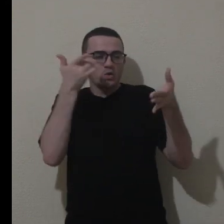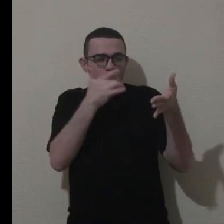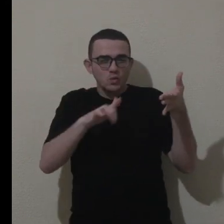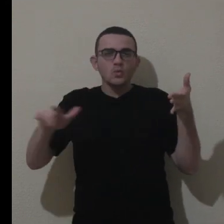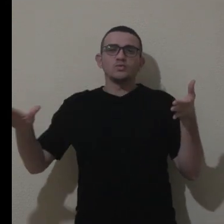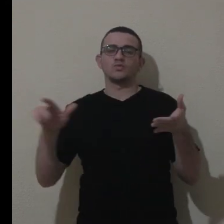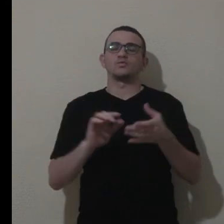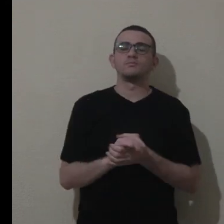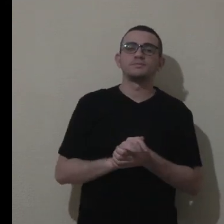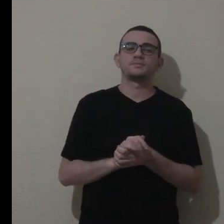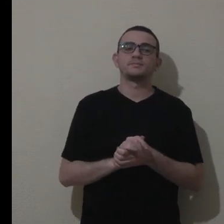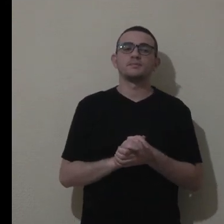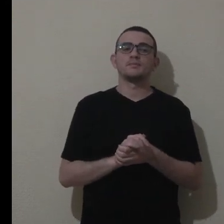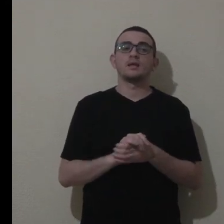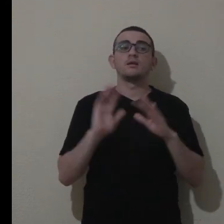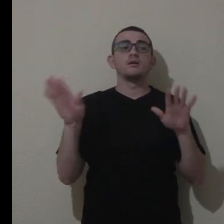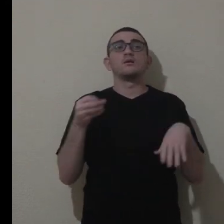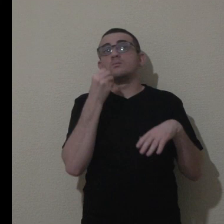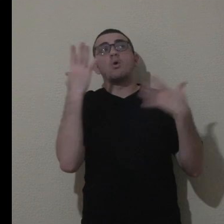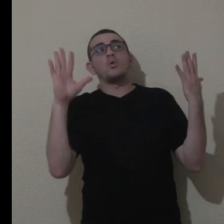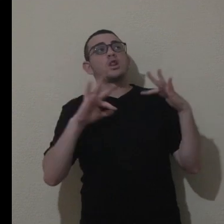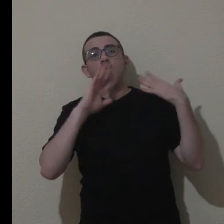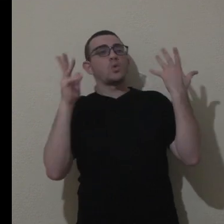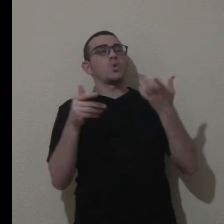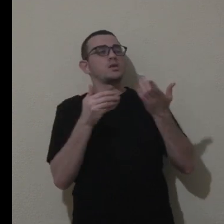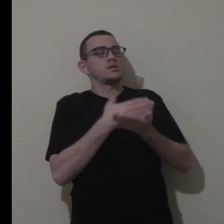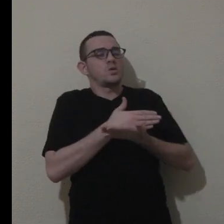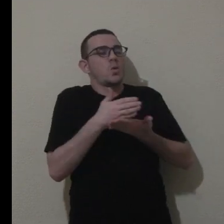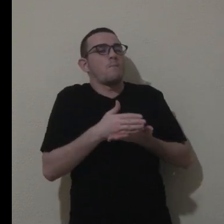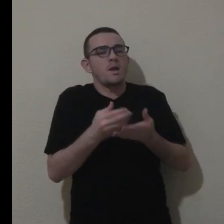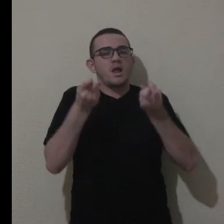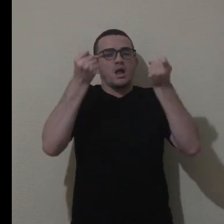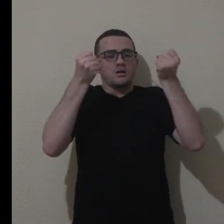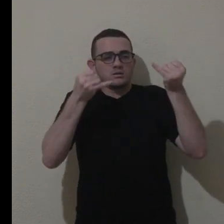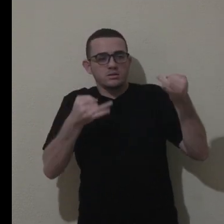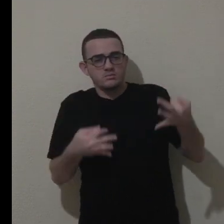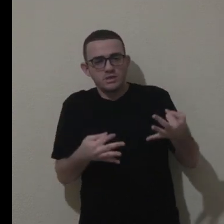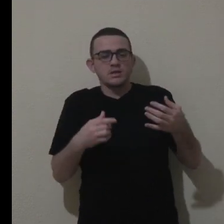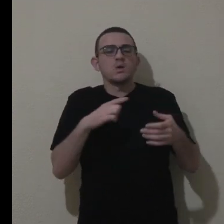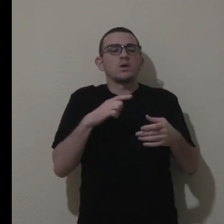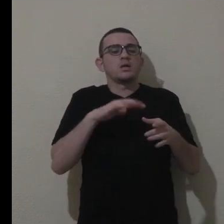tempo. Bom, dado esse preâmbulo, essa parte inicial, que